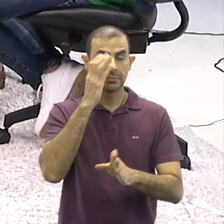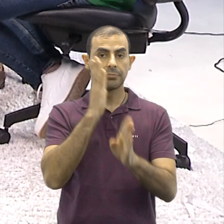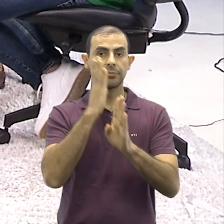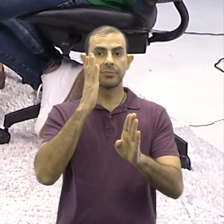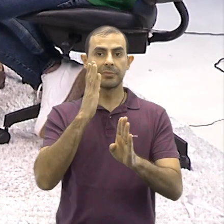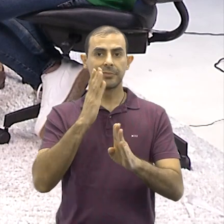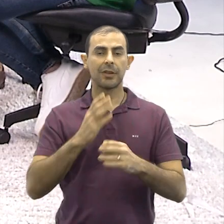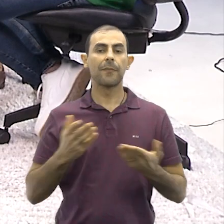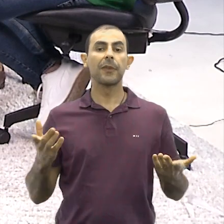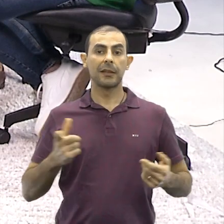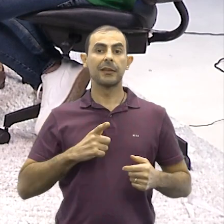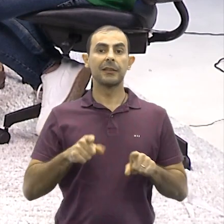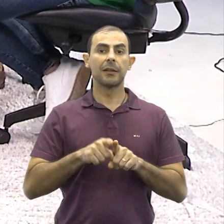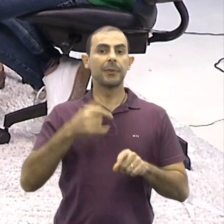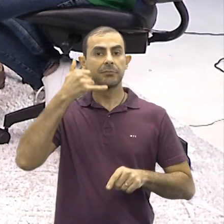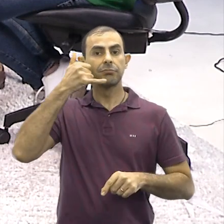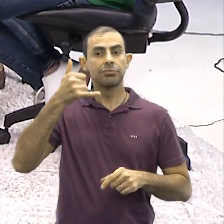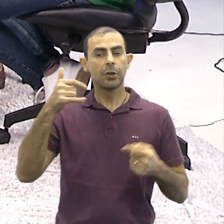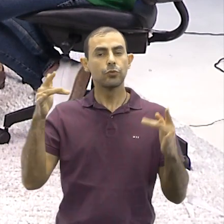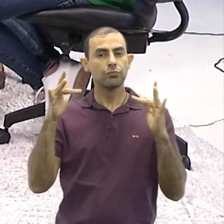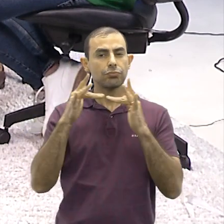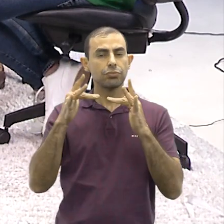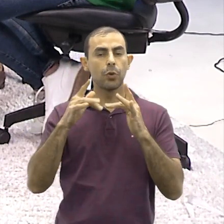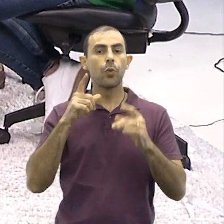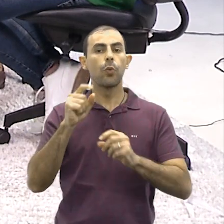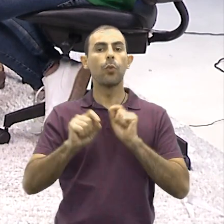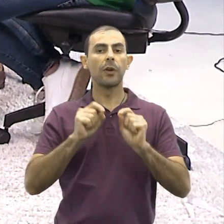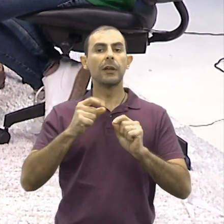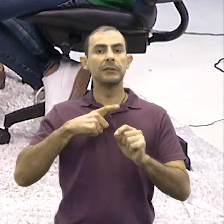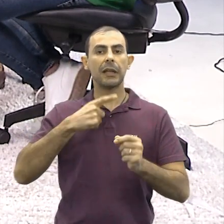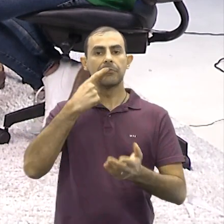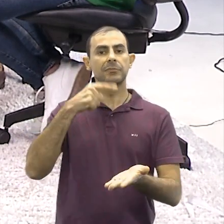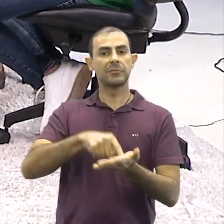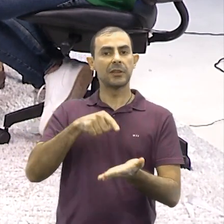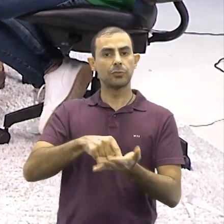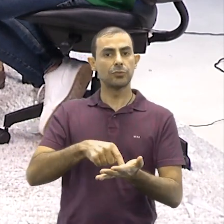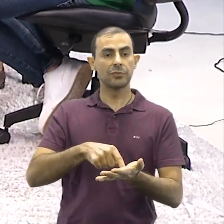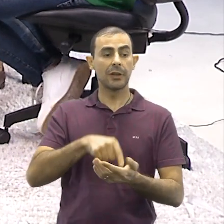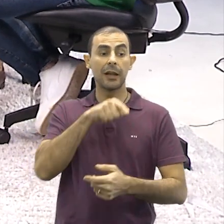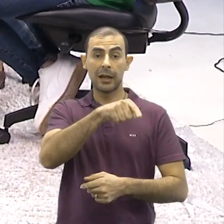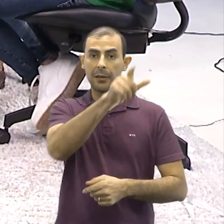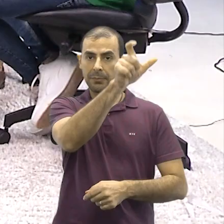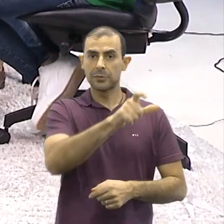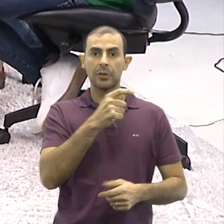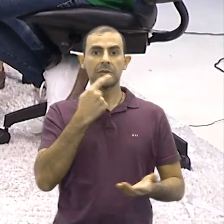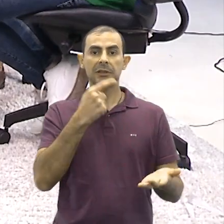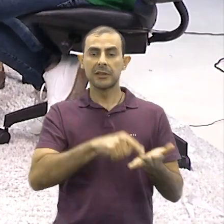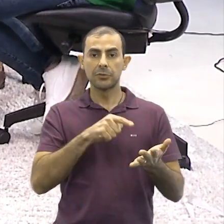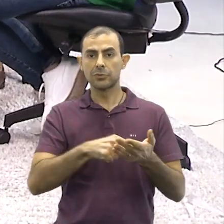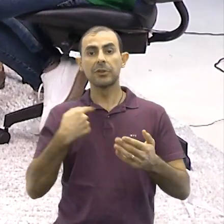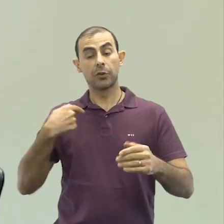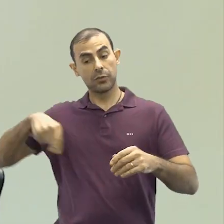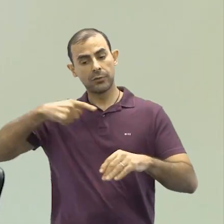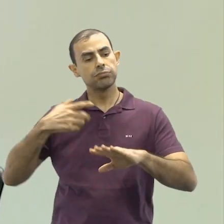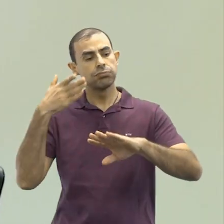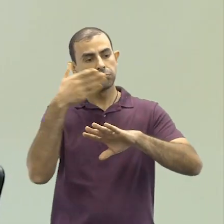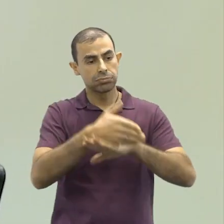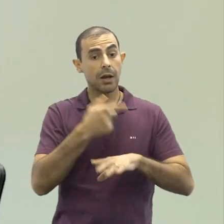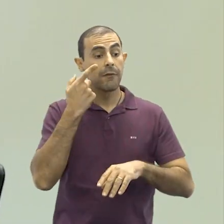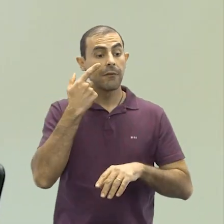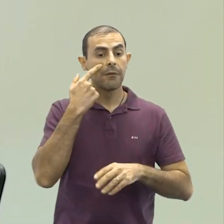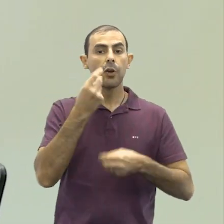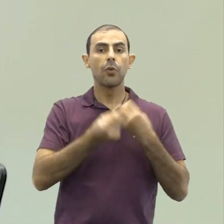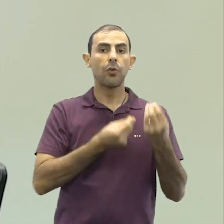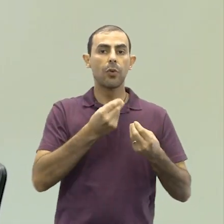identificar. Então, existe um canal hoje que é feito a denúncia, a equipe frequenta esses locais denunciados para identificar se há uma situação de maus tratos ou